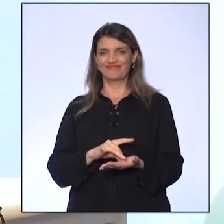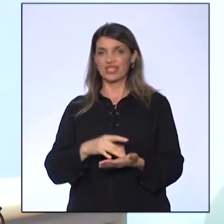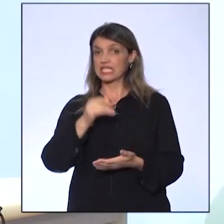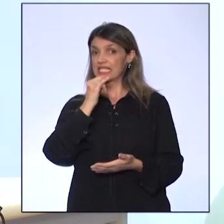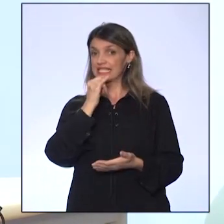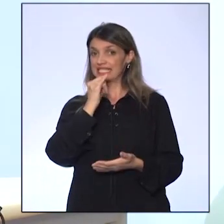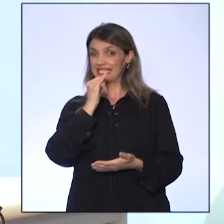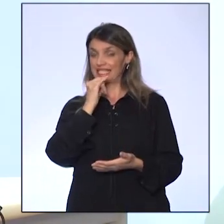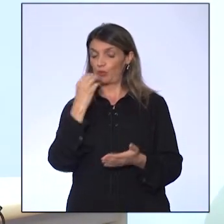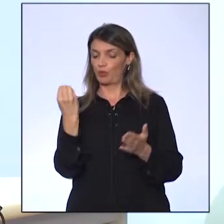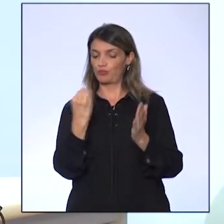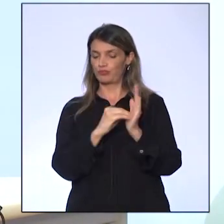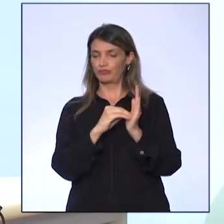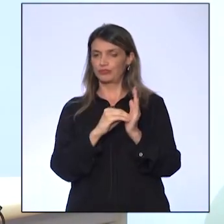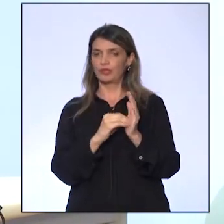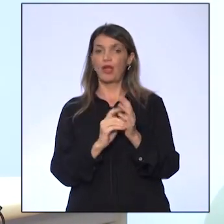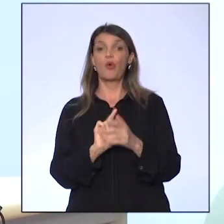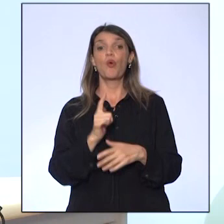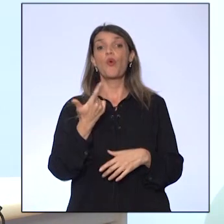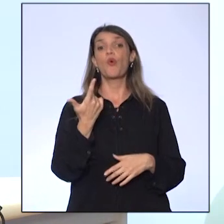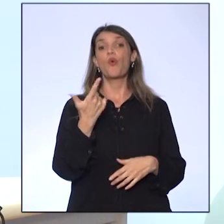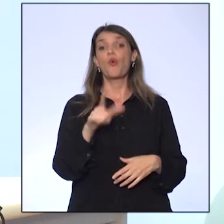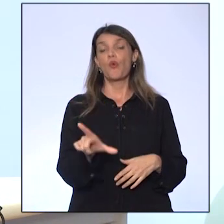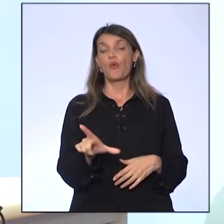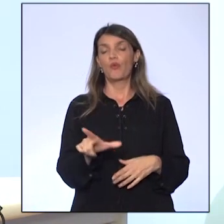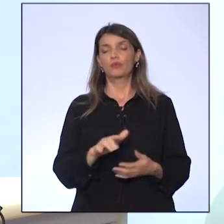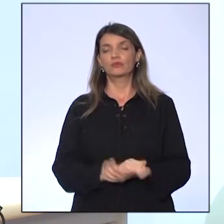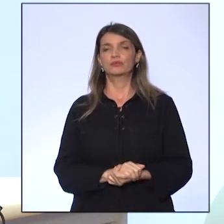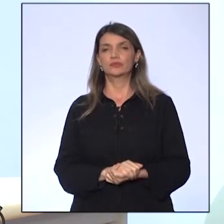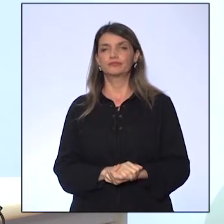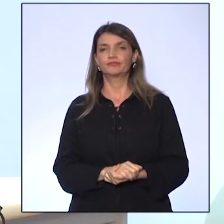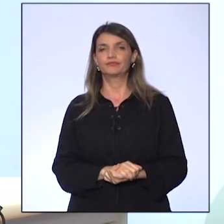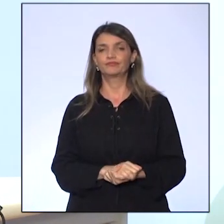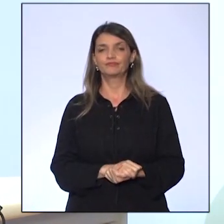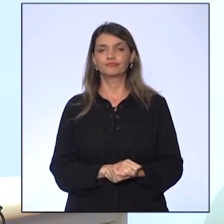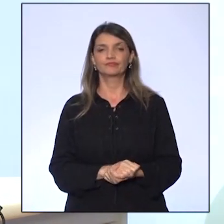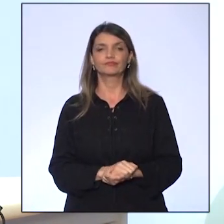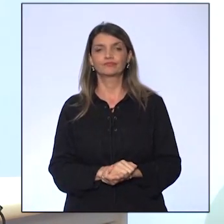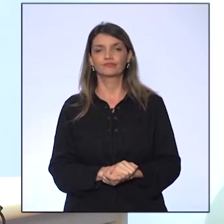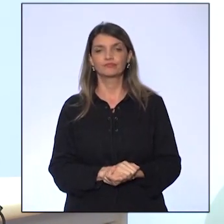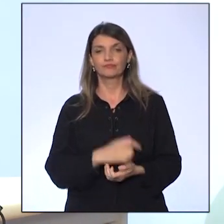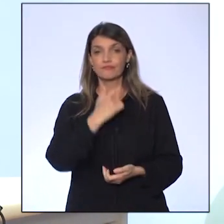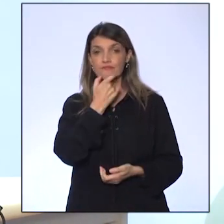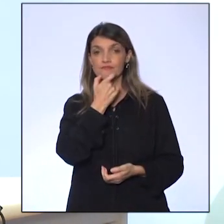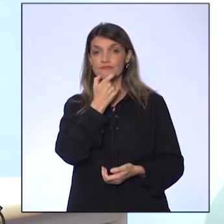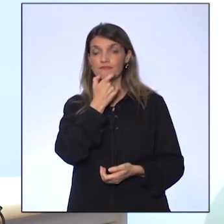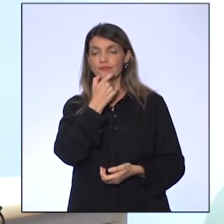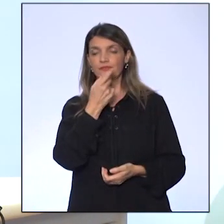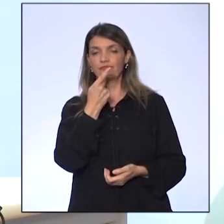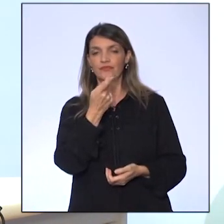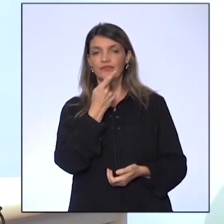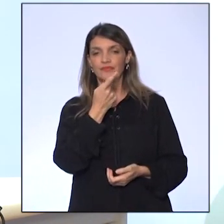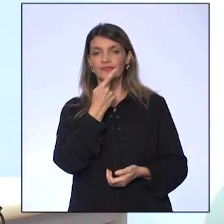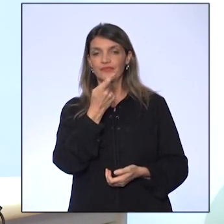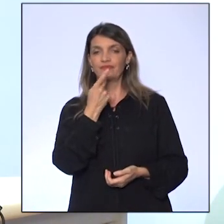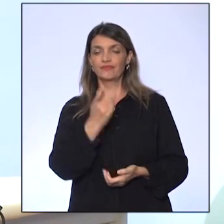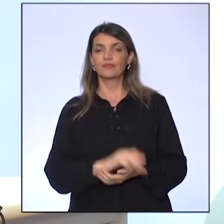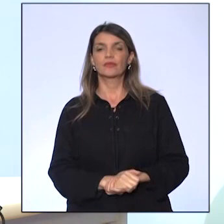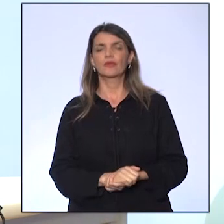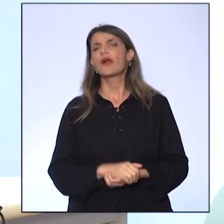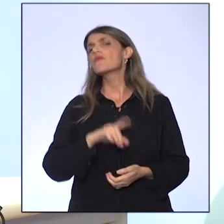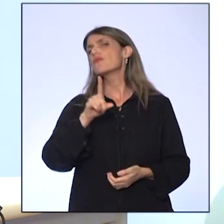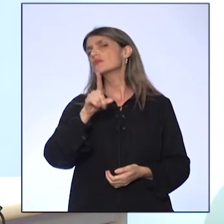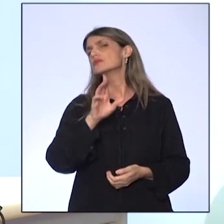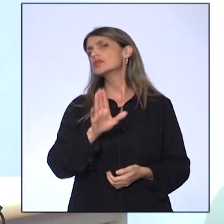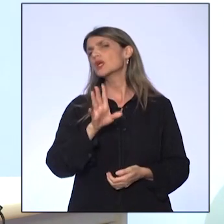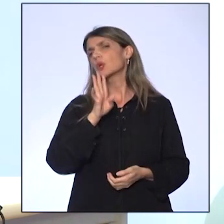E a próxima? Have you ever heard about the Superhero Comic Contest from UNICEF? Você já